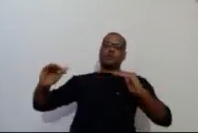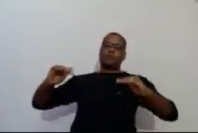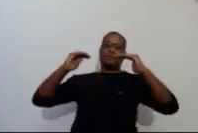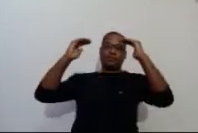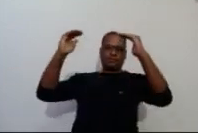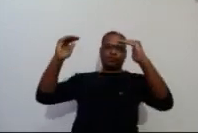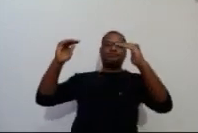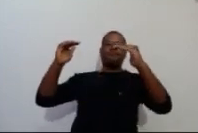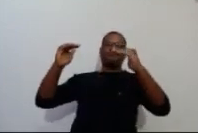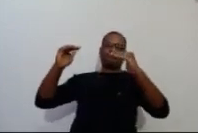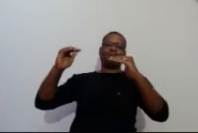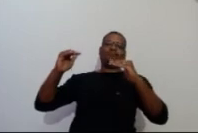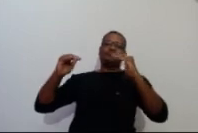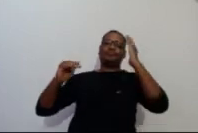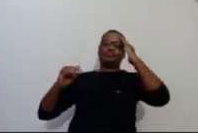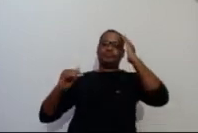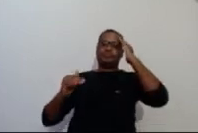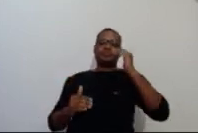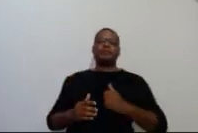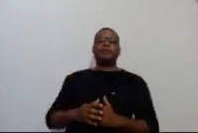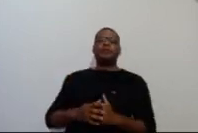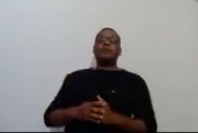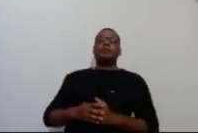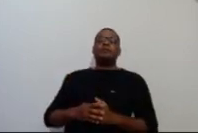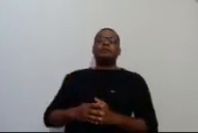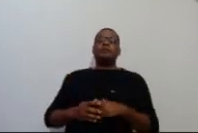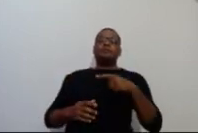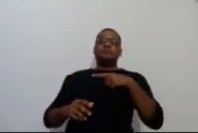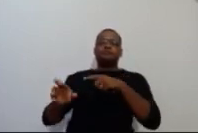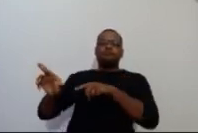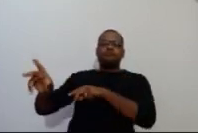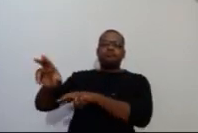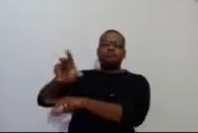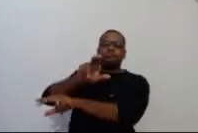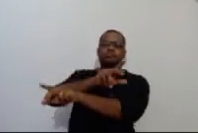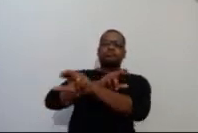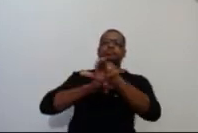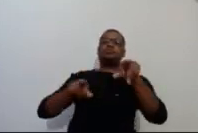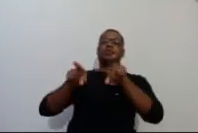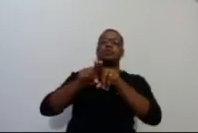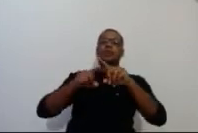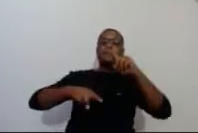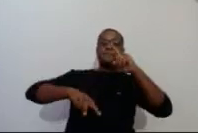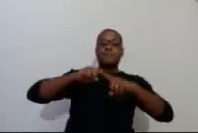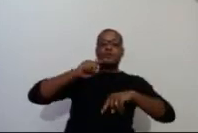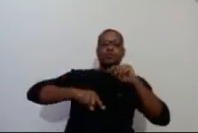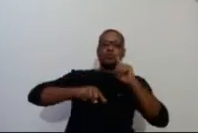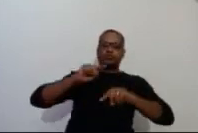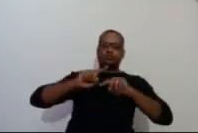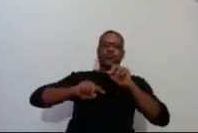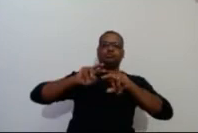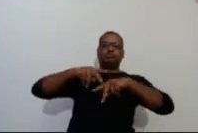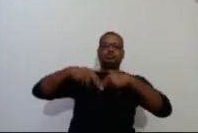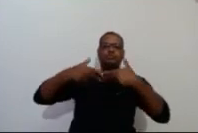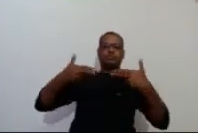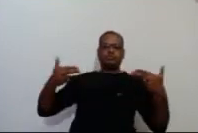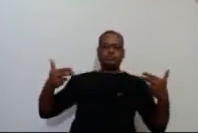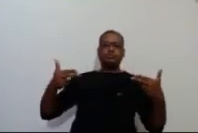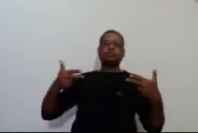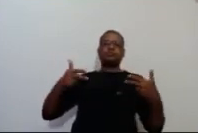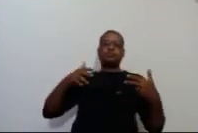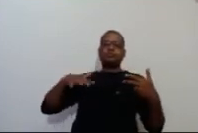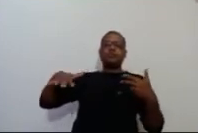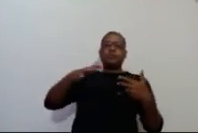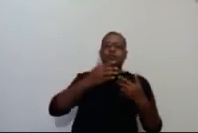temos que atuam em esses diferentes campos, e nós temos produtos e meios e formas de